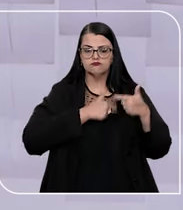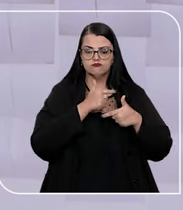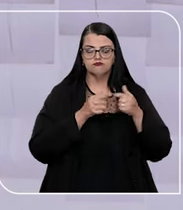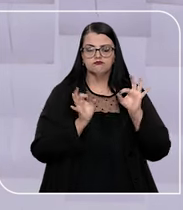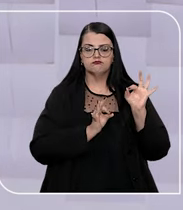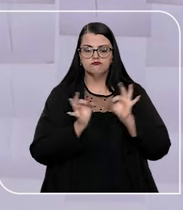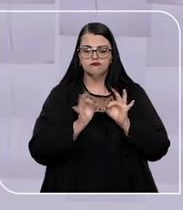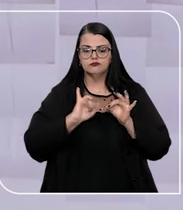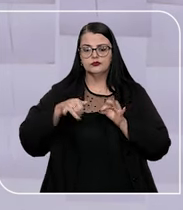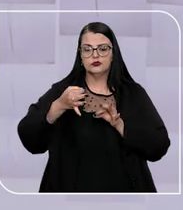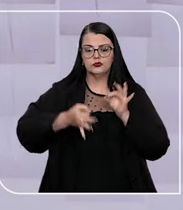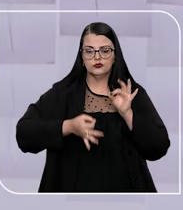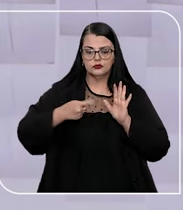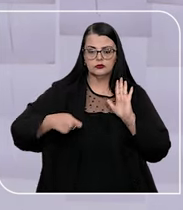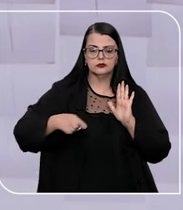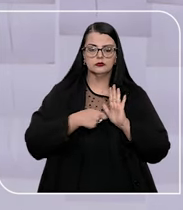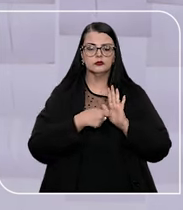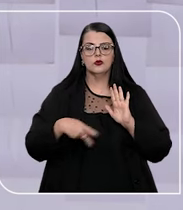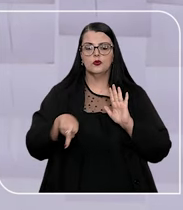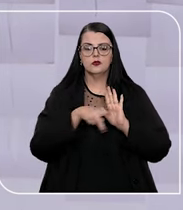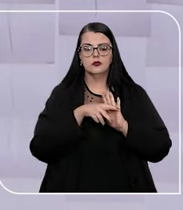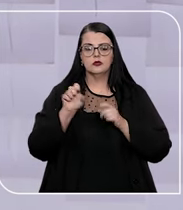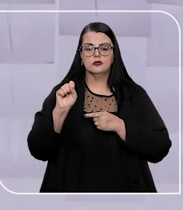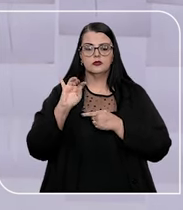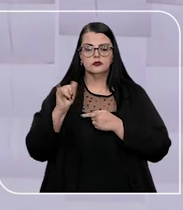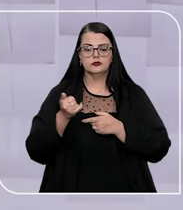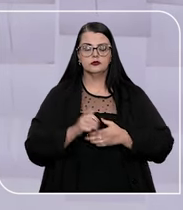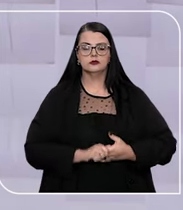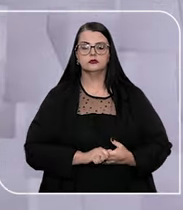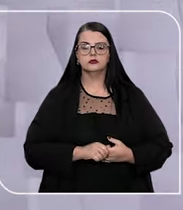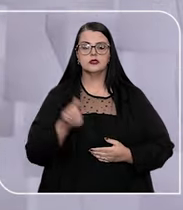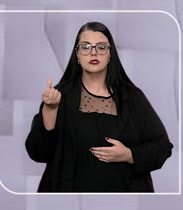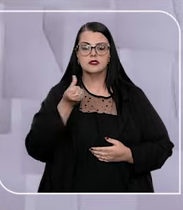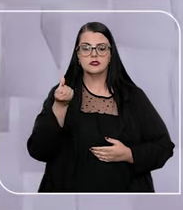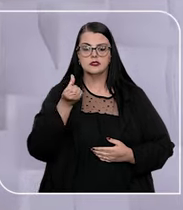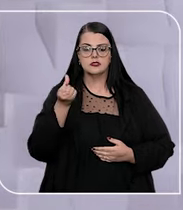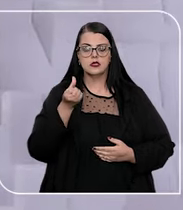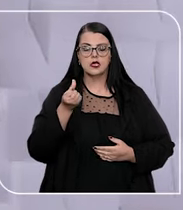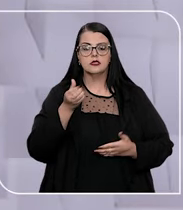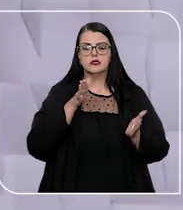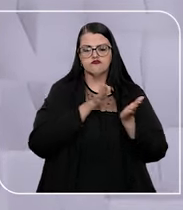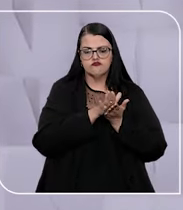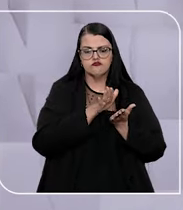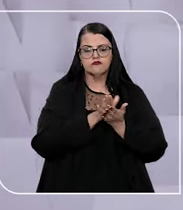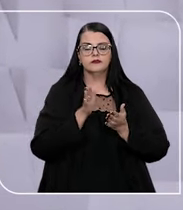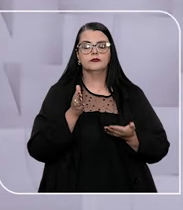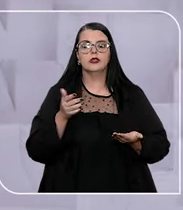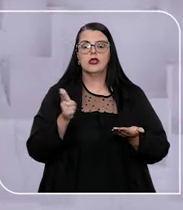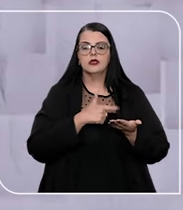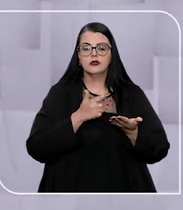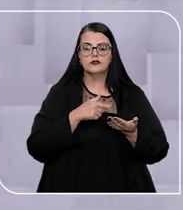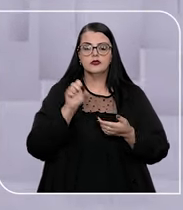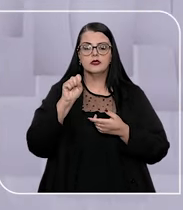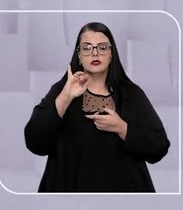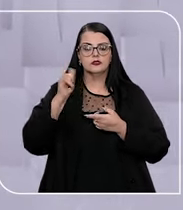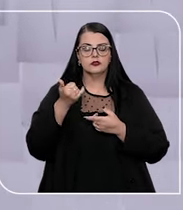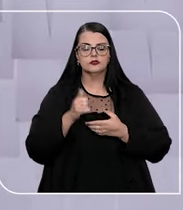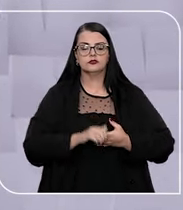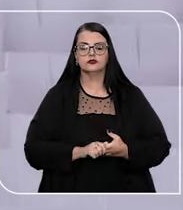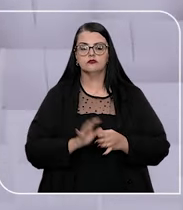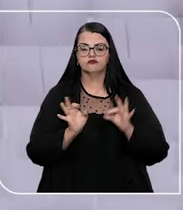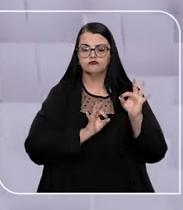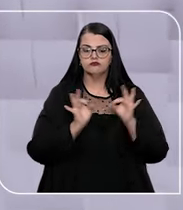e estão fazendo a jurisprudência do nosso STJ a sexta edição da revista do STJ foi